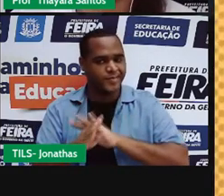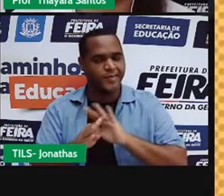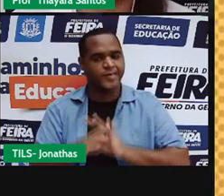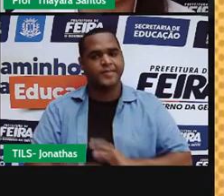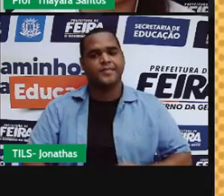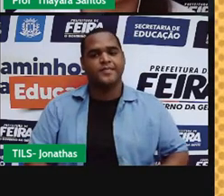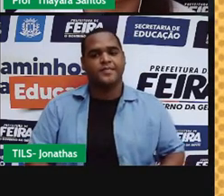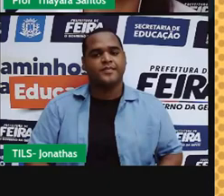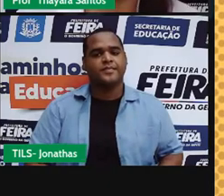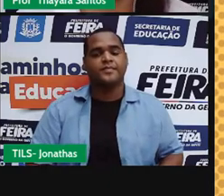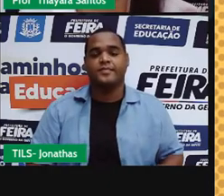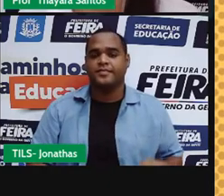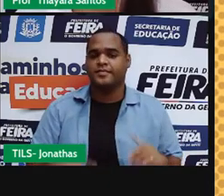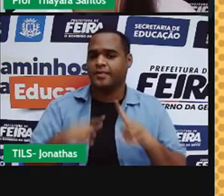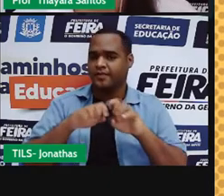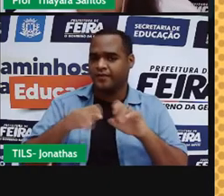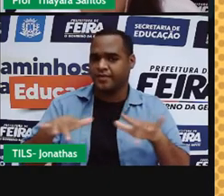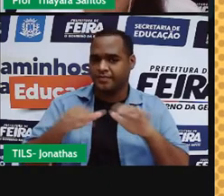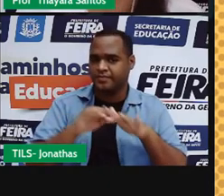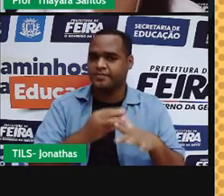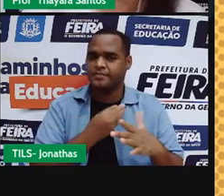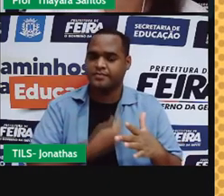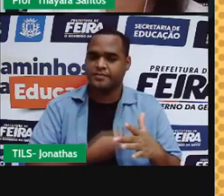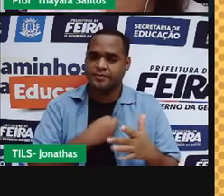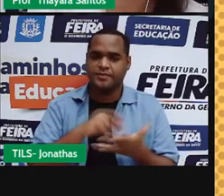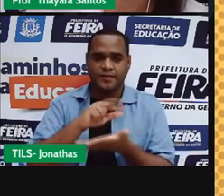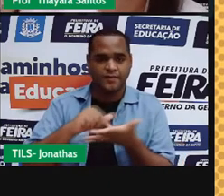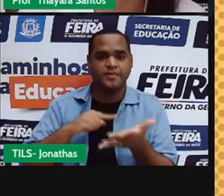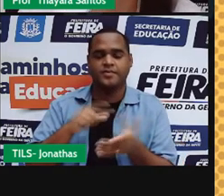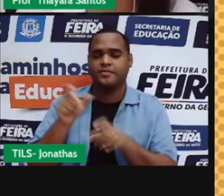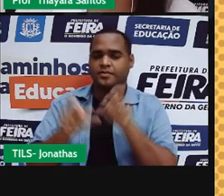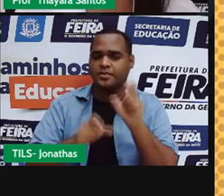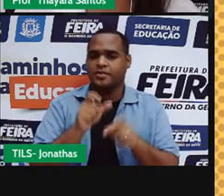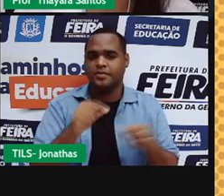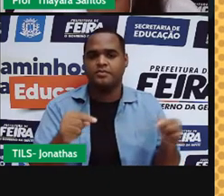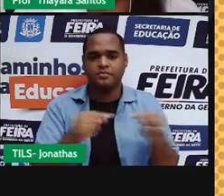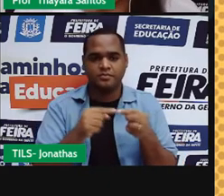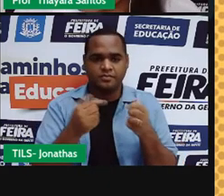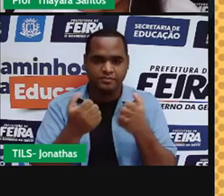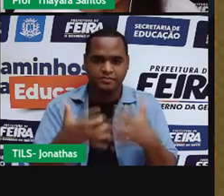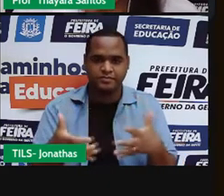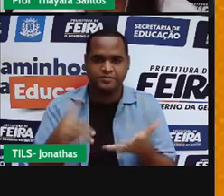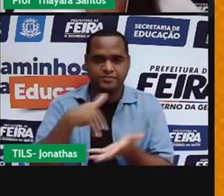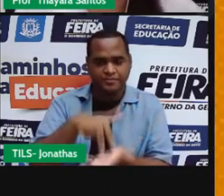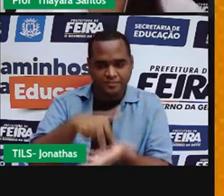as propriedades específicas, a gente pode destacar aqui o ponto de ebulição e a densidade.